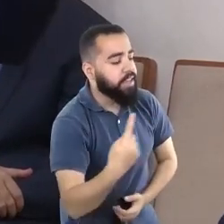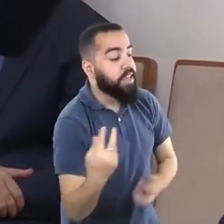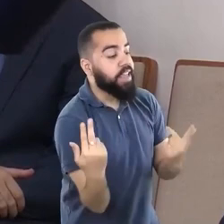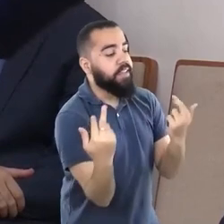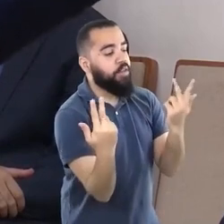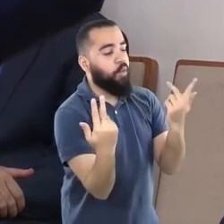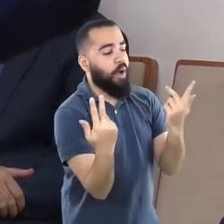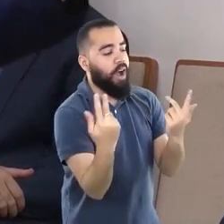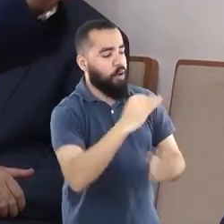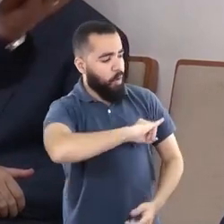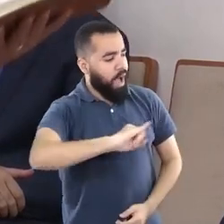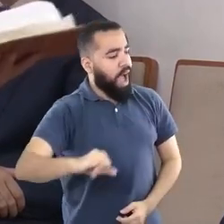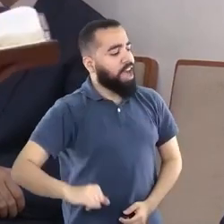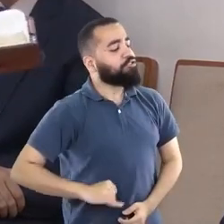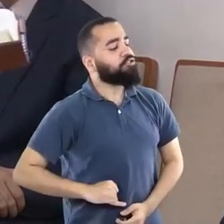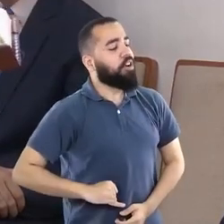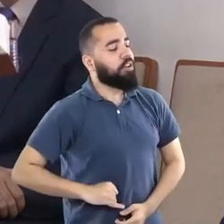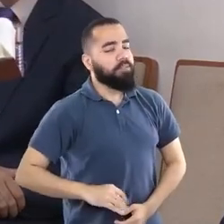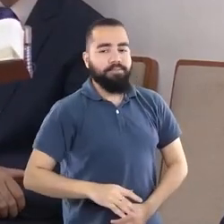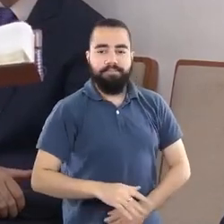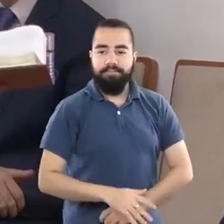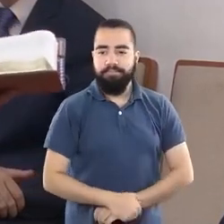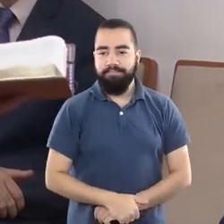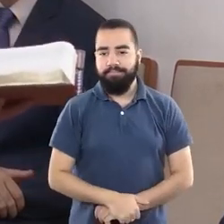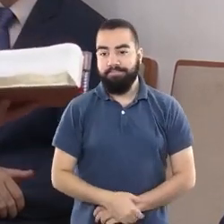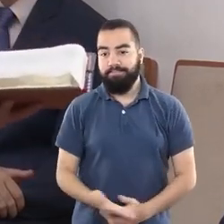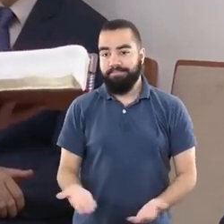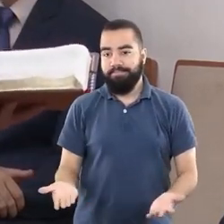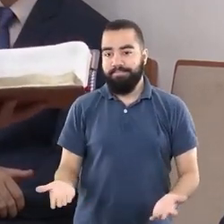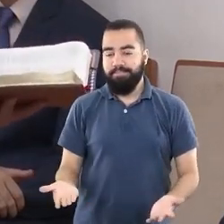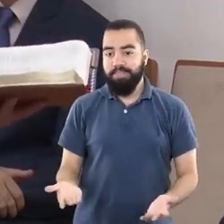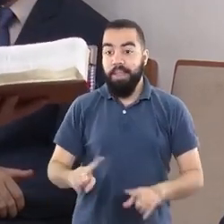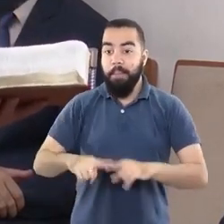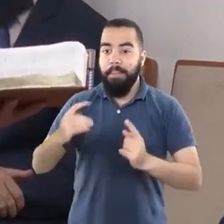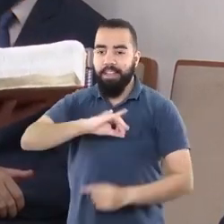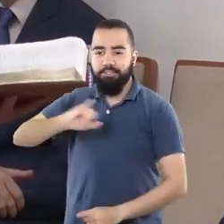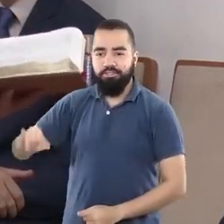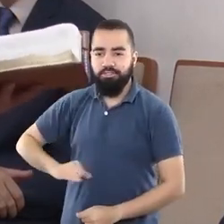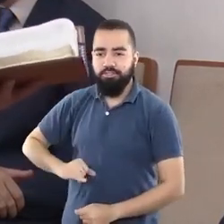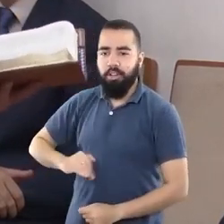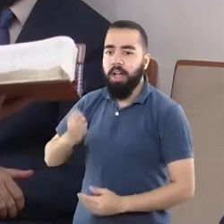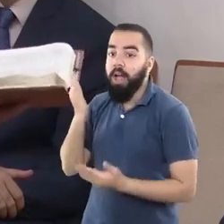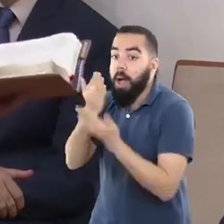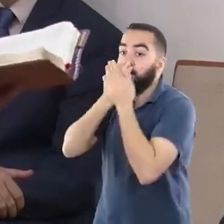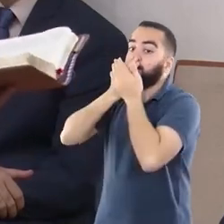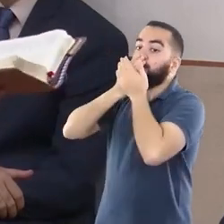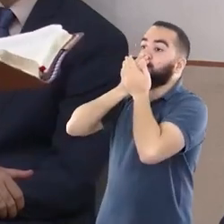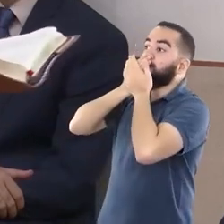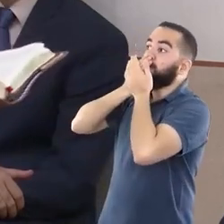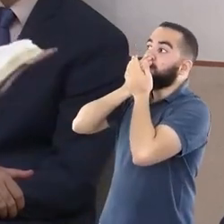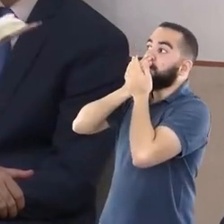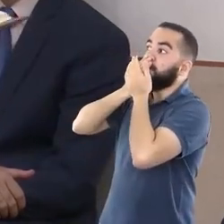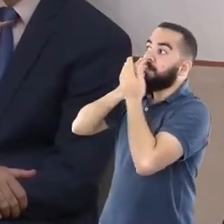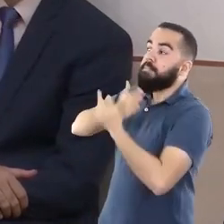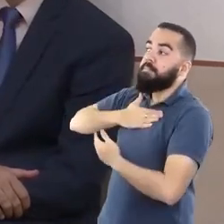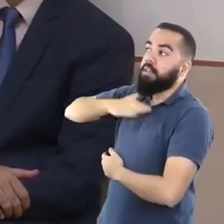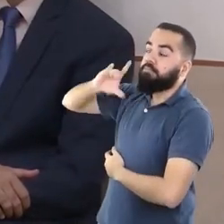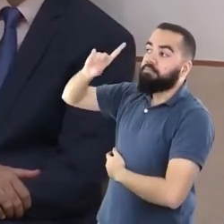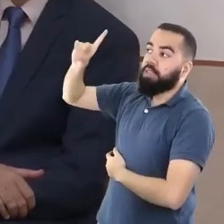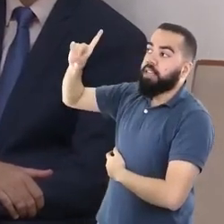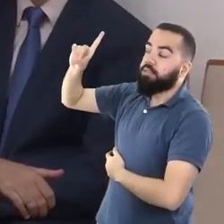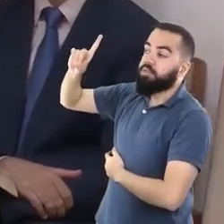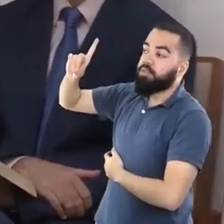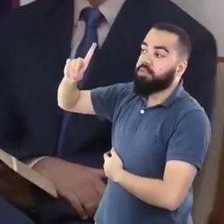da majestade de Deus à sua frente, ele bota a mão na boca e diz: meu Deus, eu te conheci só de ouvir, agora os meus olhos te